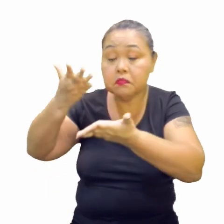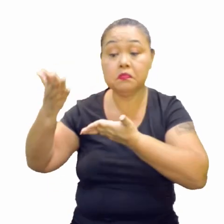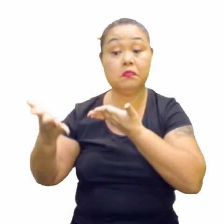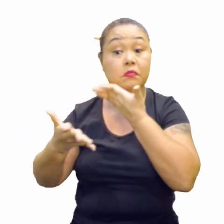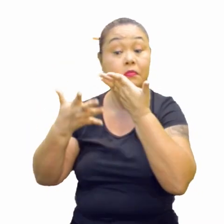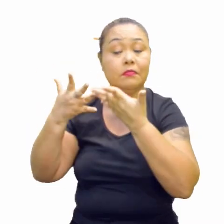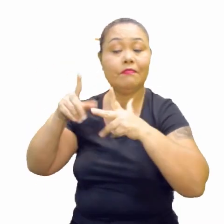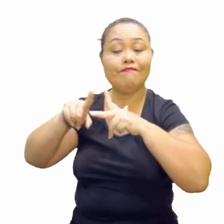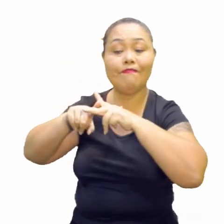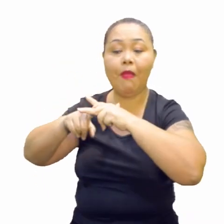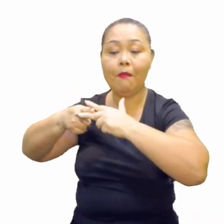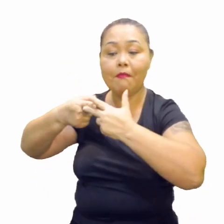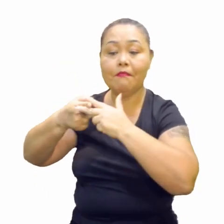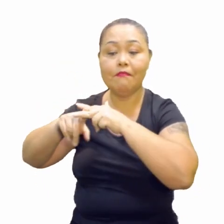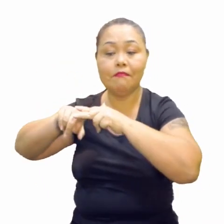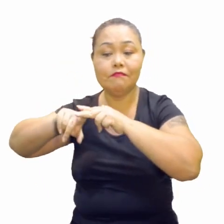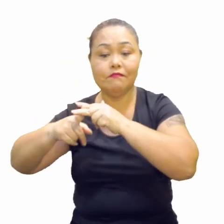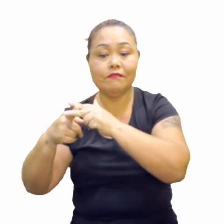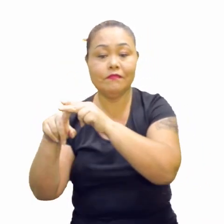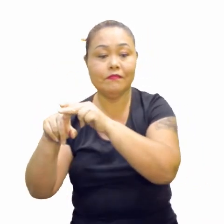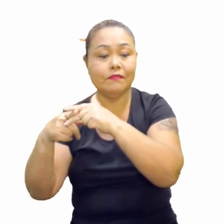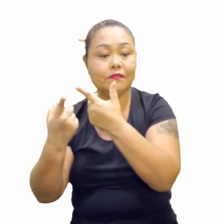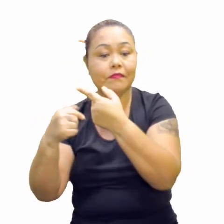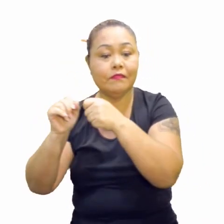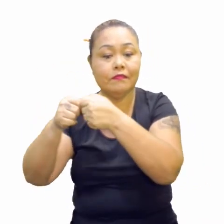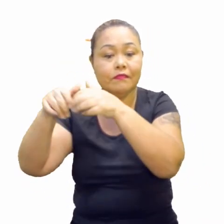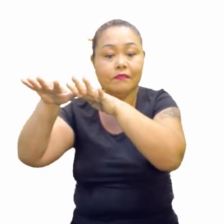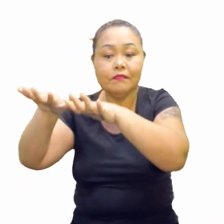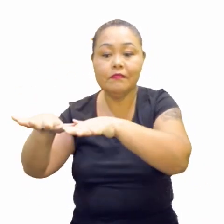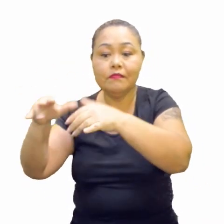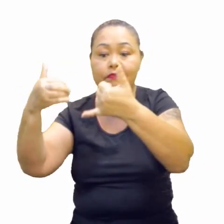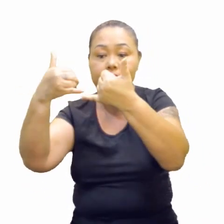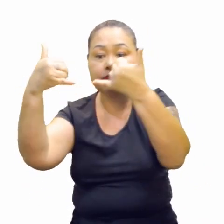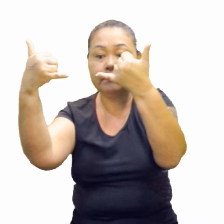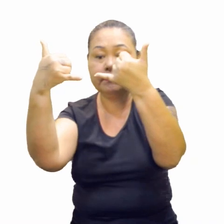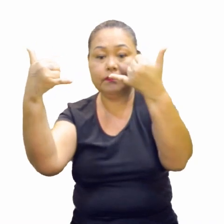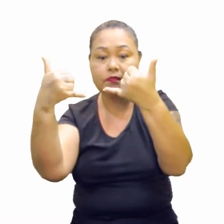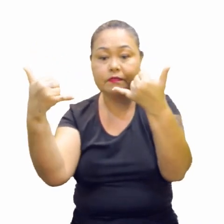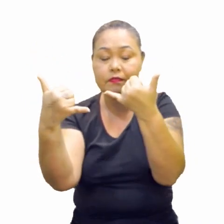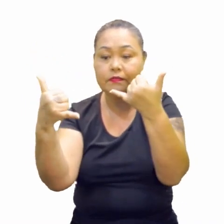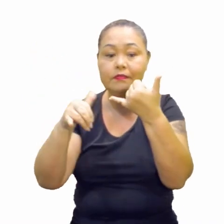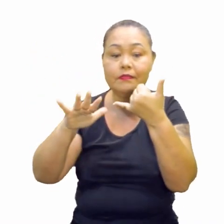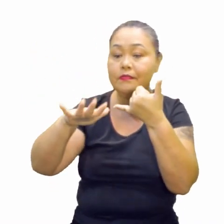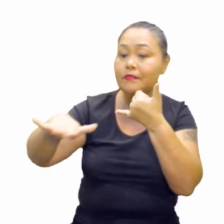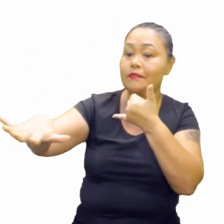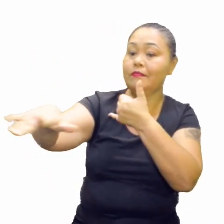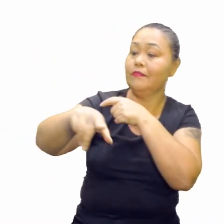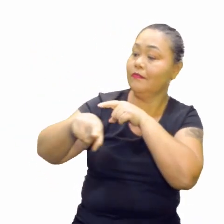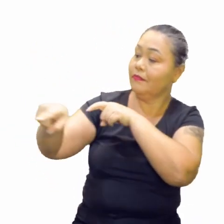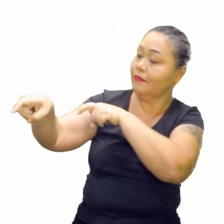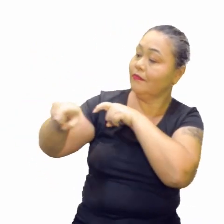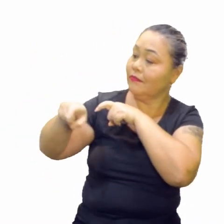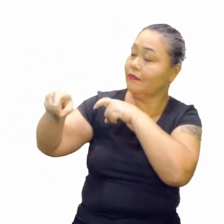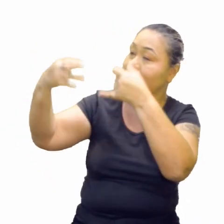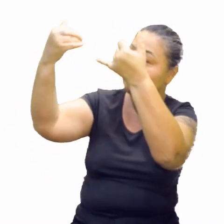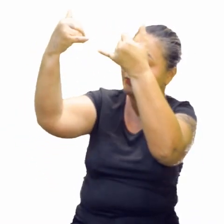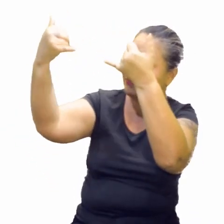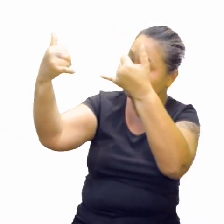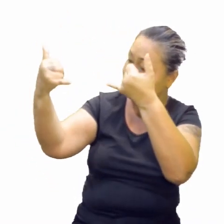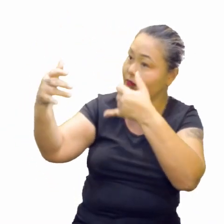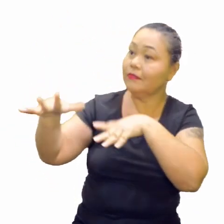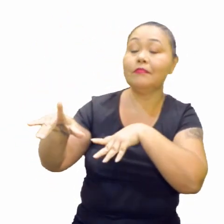impulsionada pela mecanização e pela instalação de redes elétricas para o espaço